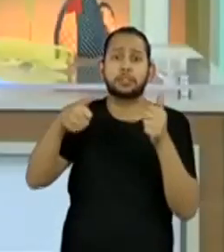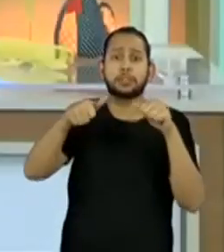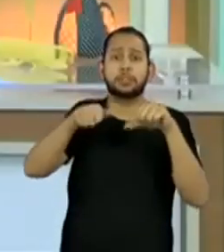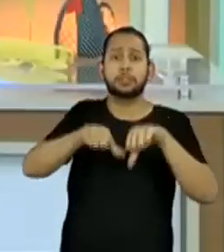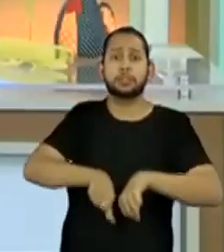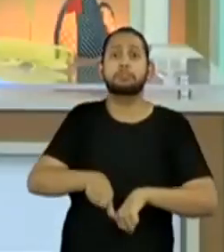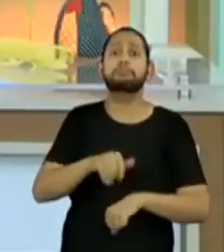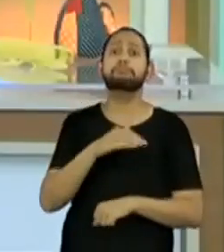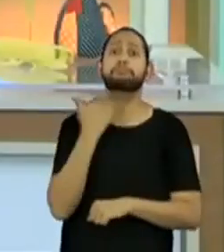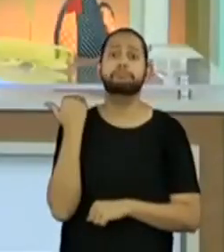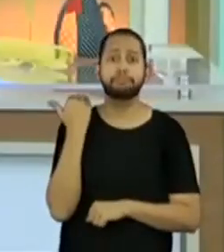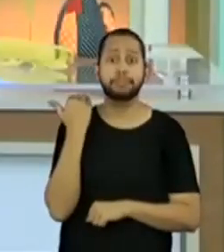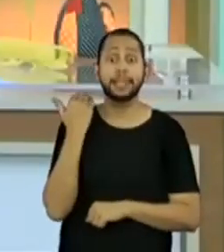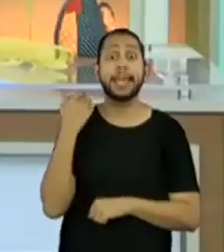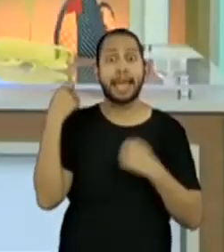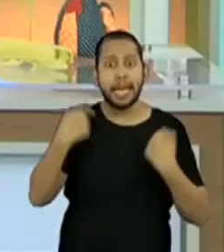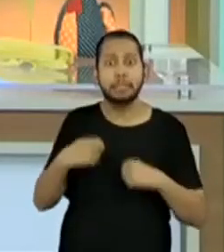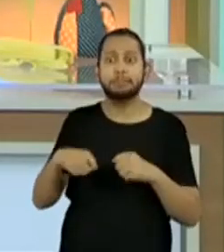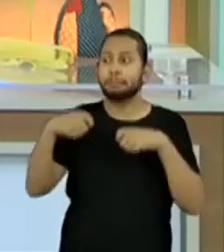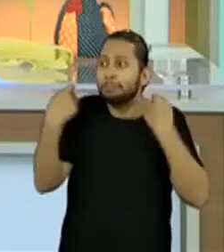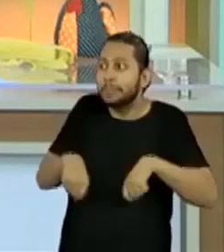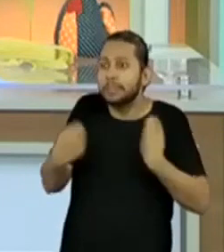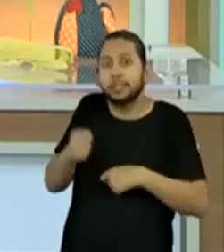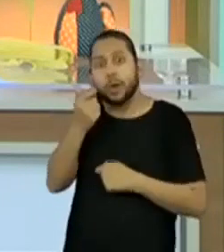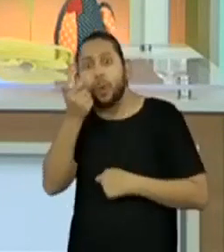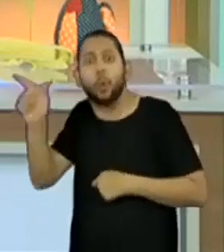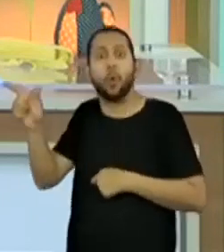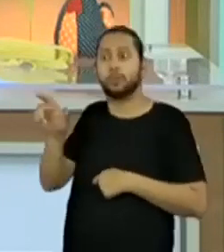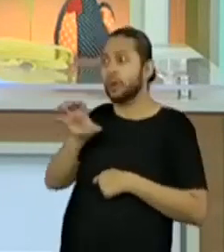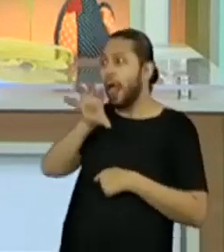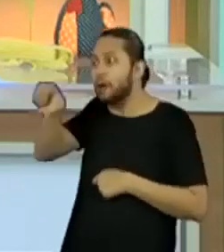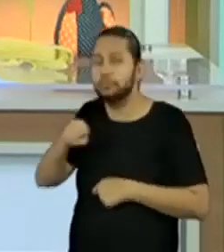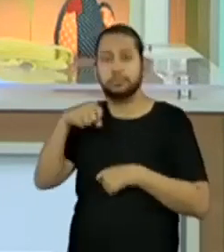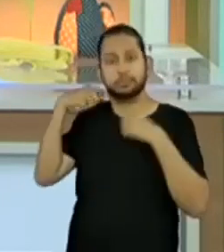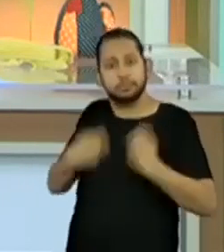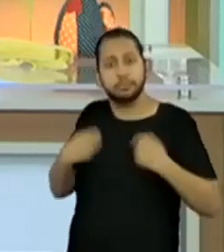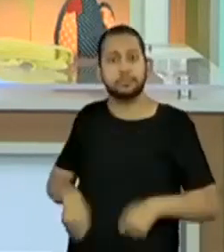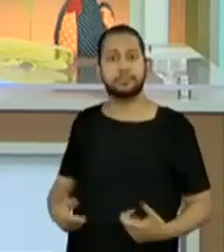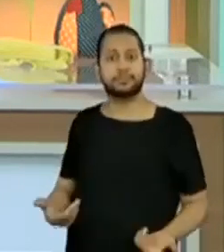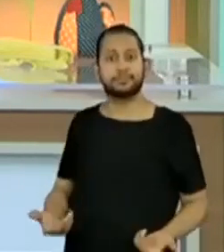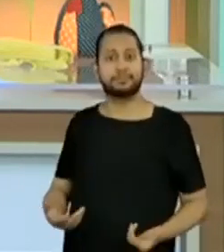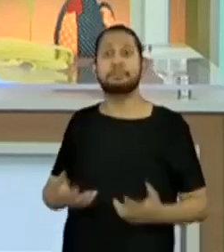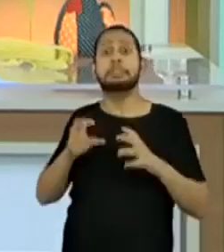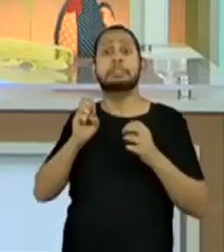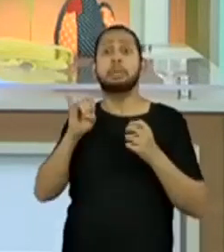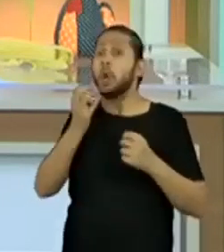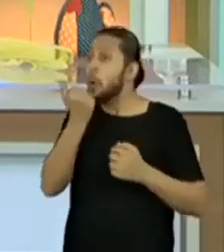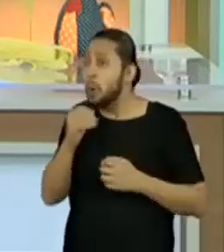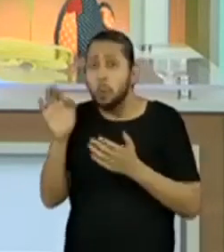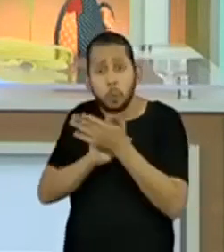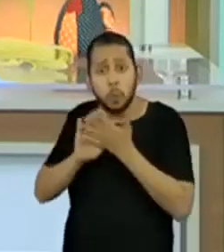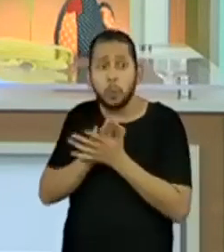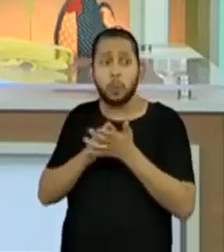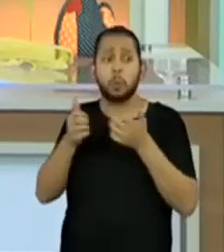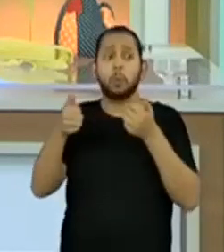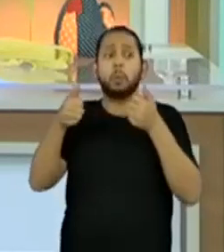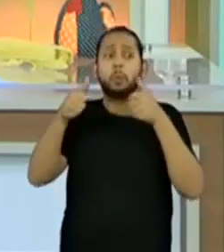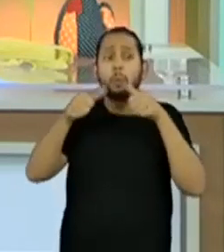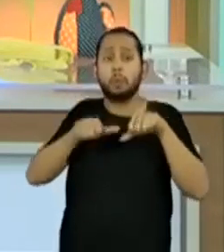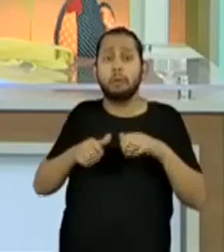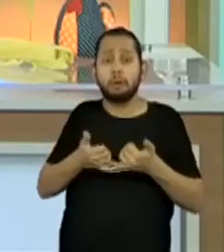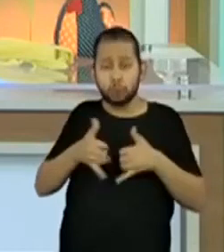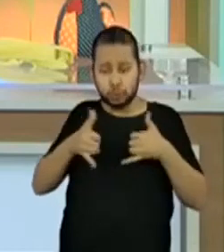de dependência entre os seres vivos. Vocês notaram que nas cadeias alimentares os seres vivos estão